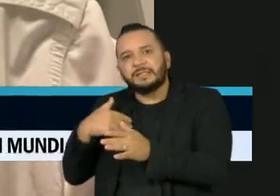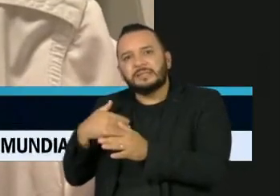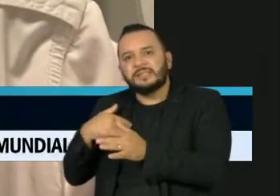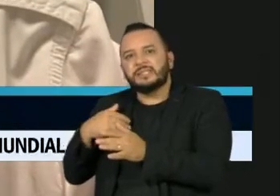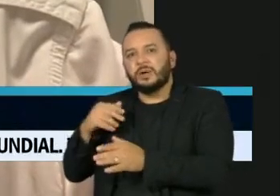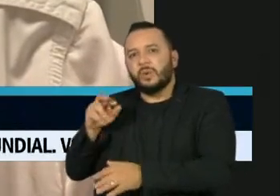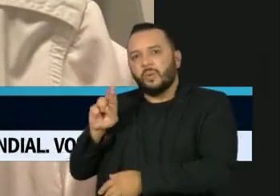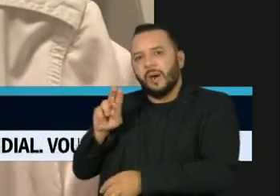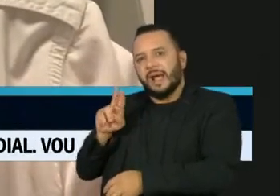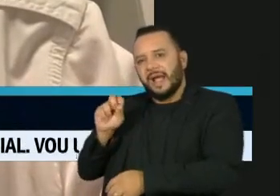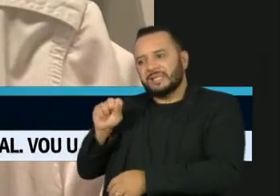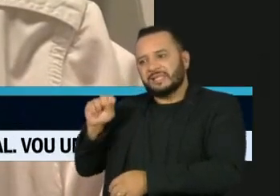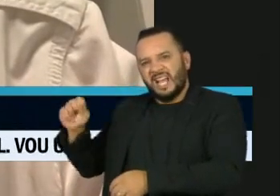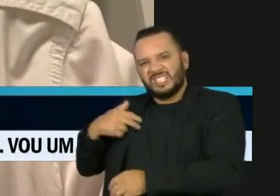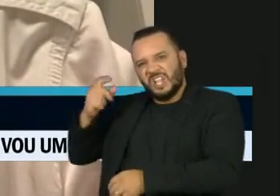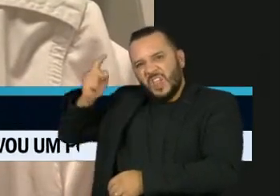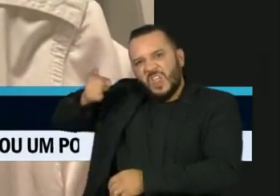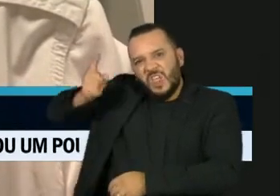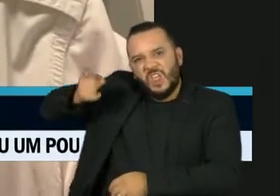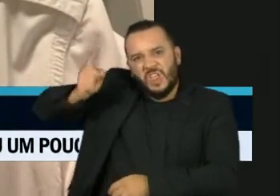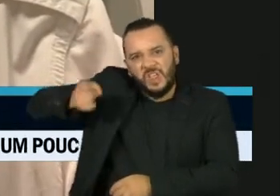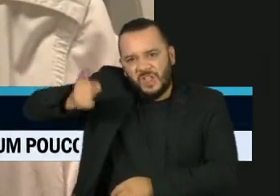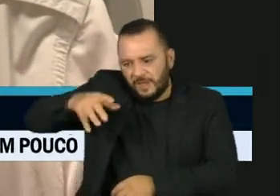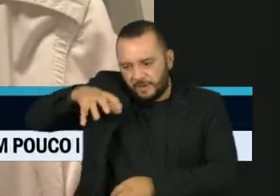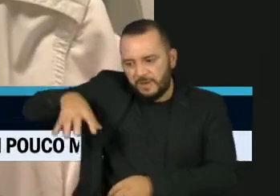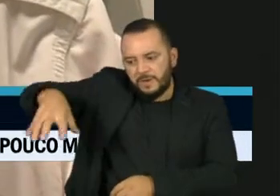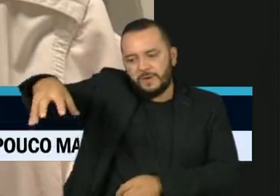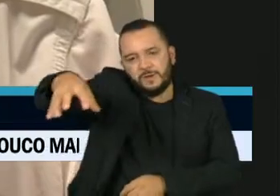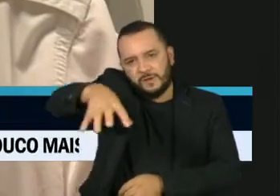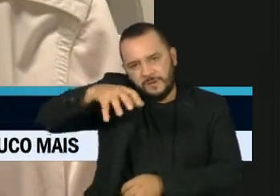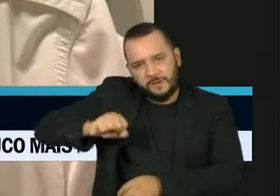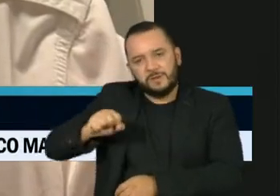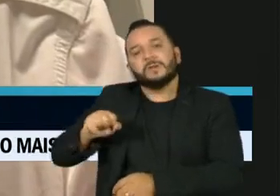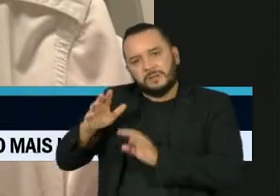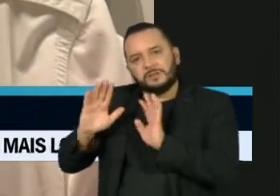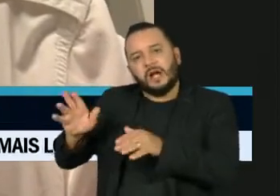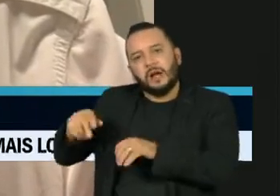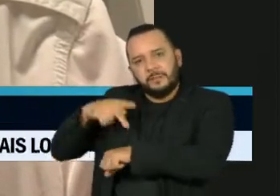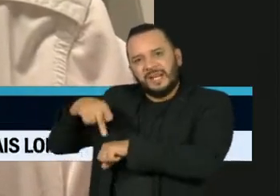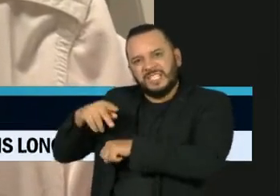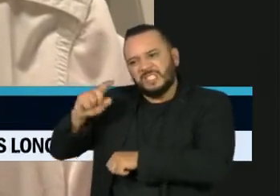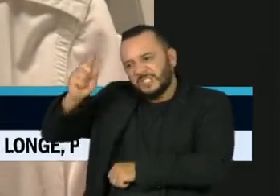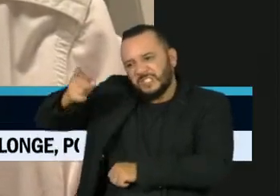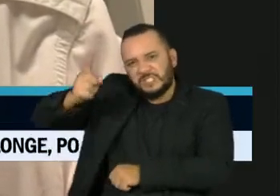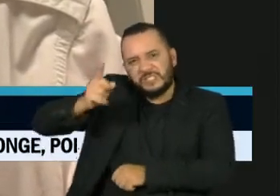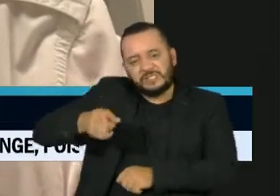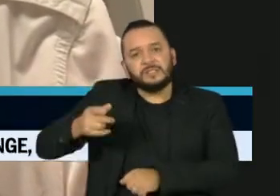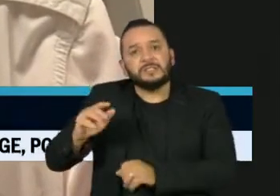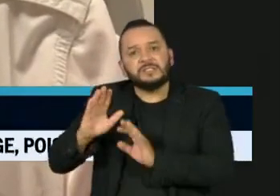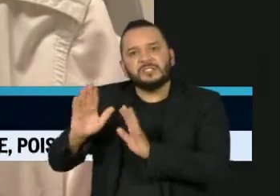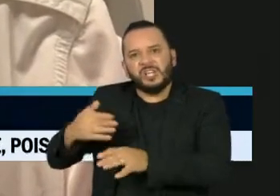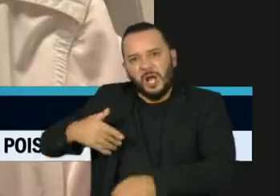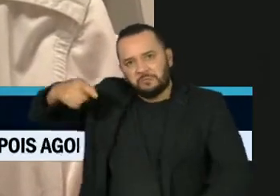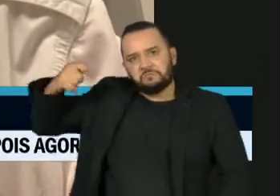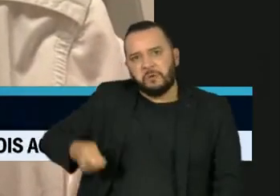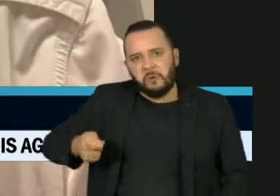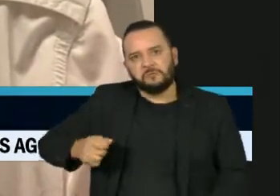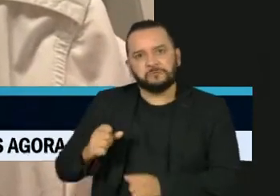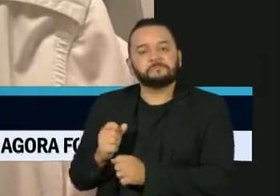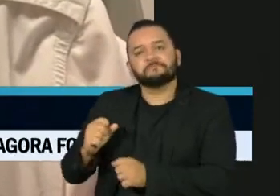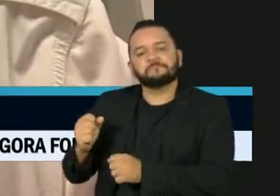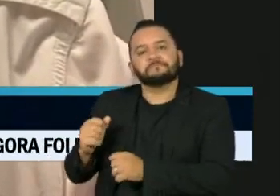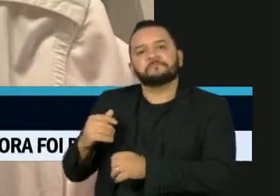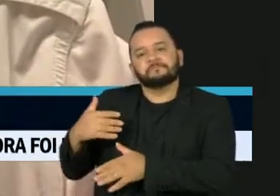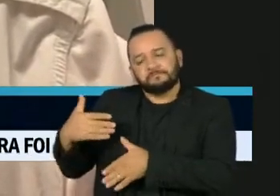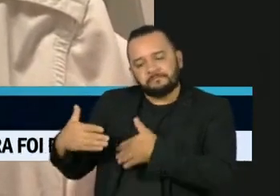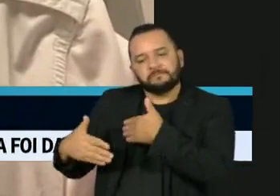impôs um regime de soberania limitada, e regime esse que foi várias